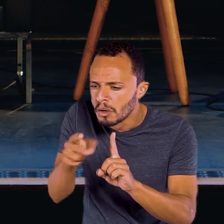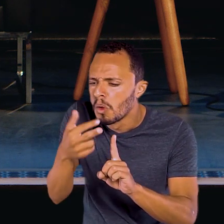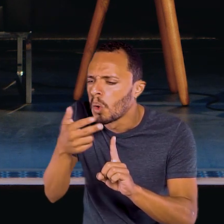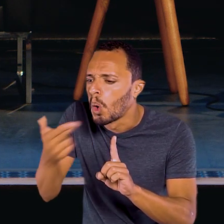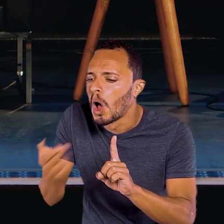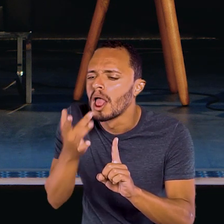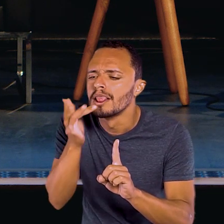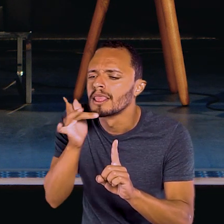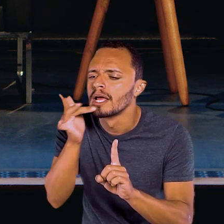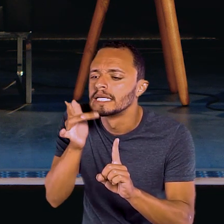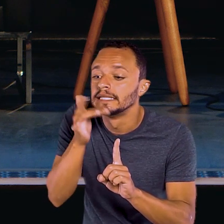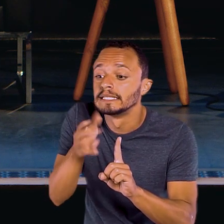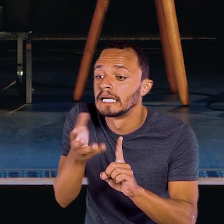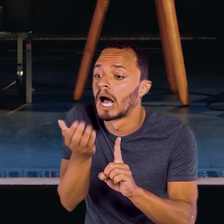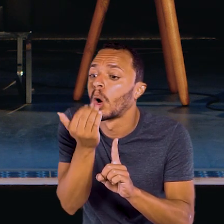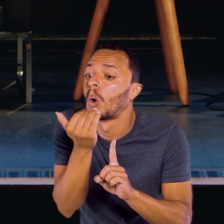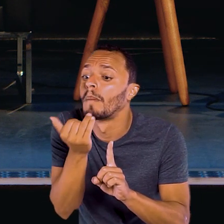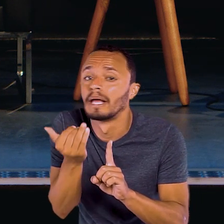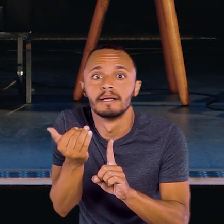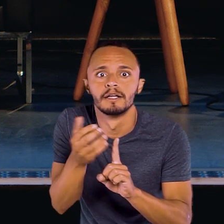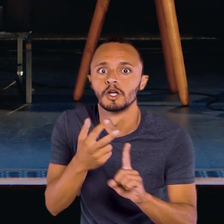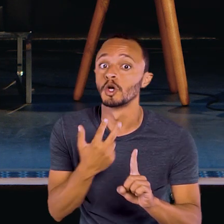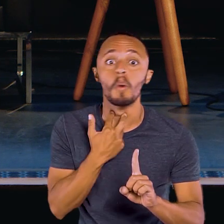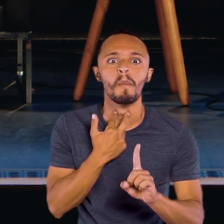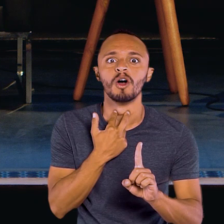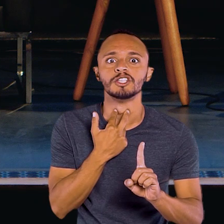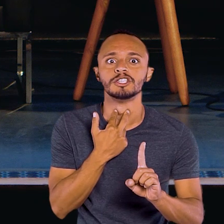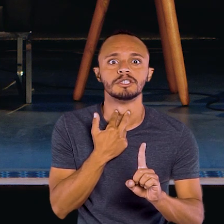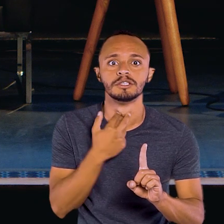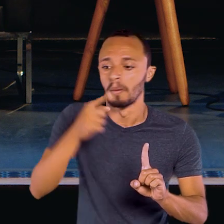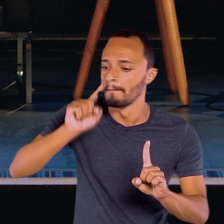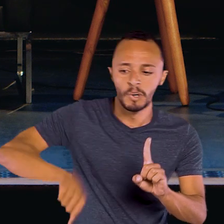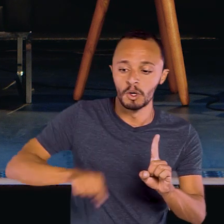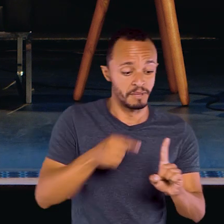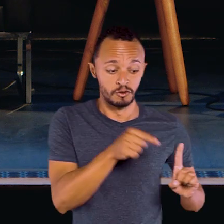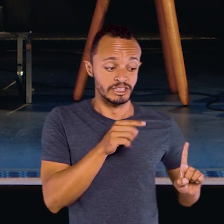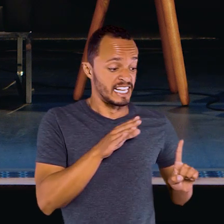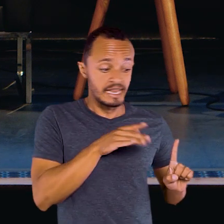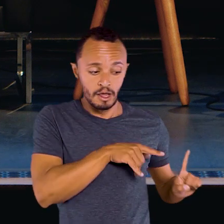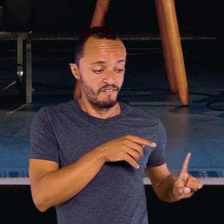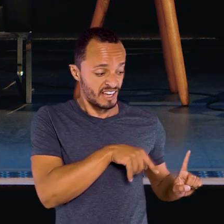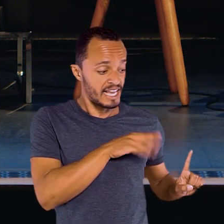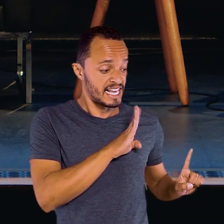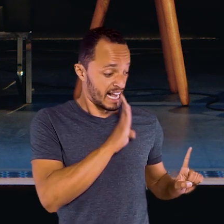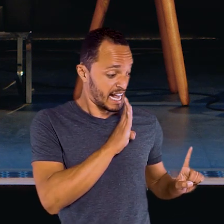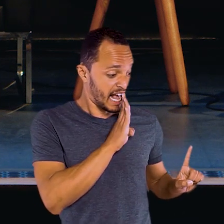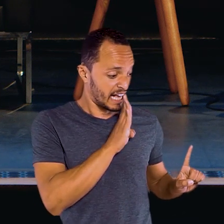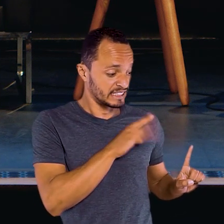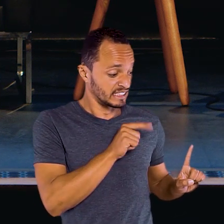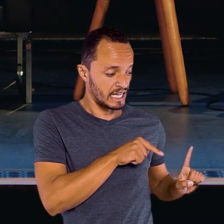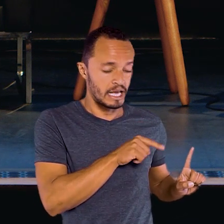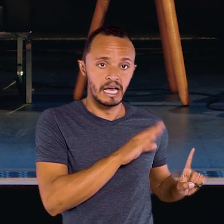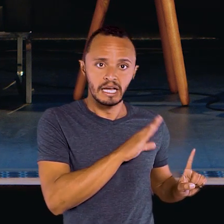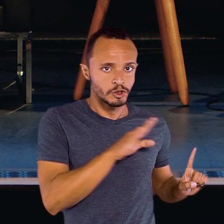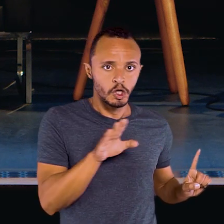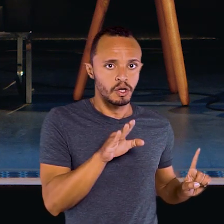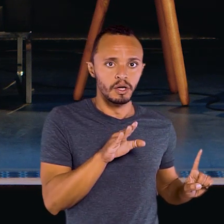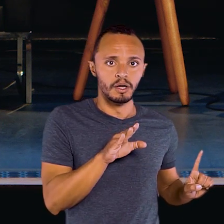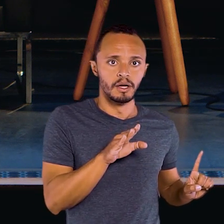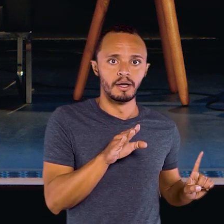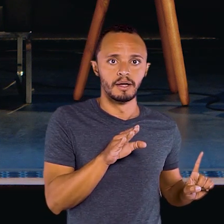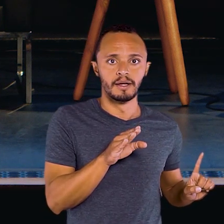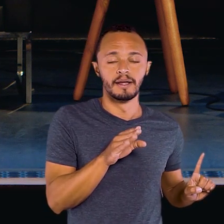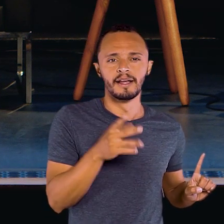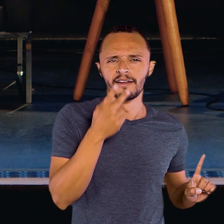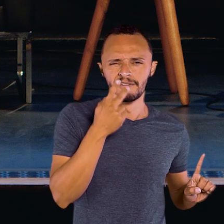São lugares de muita crueldade, né? De tortura mesmo. Quando a gente fala em solitária é o lugar mais cruel de uma prisão, que